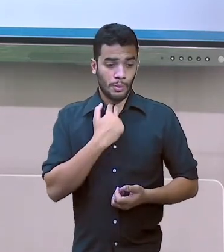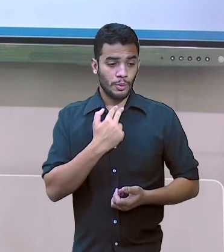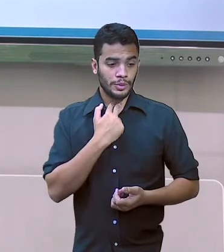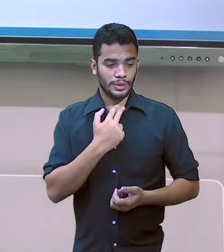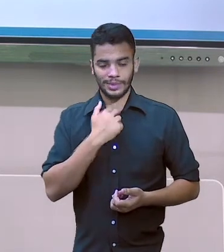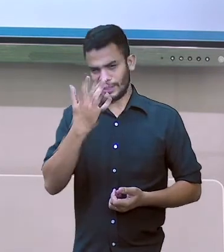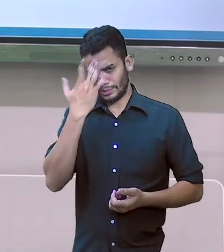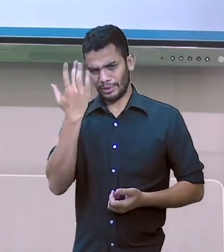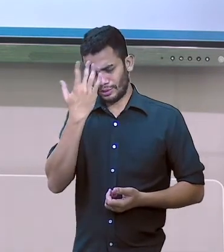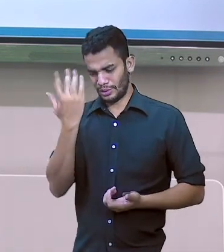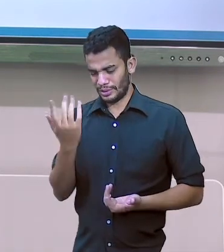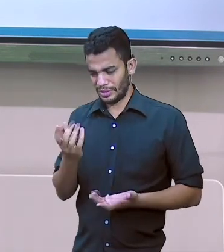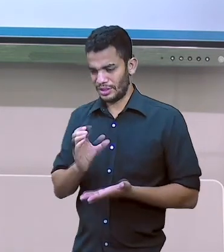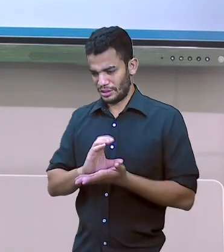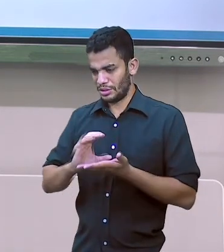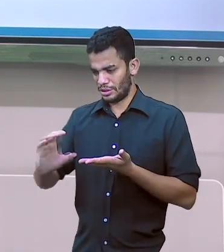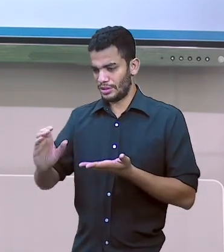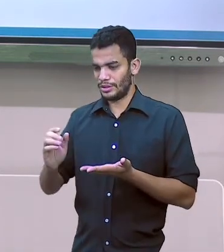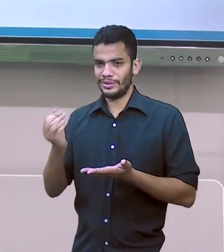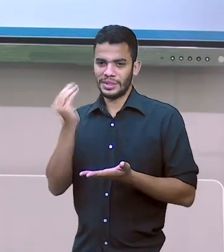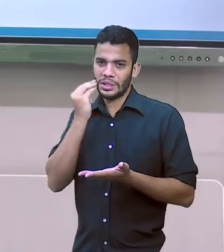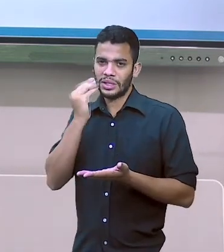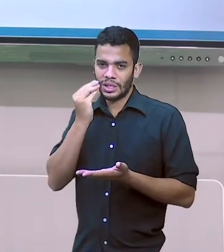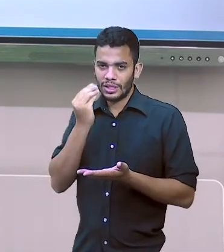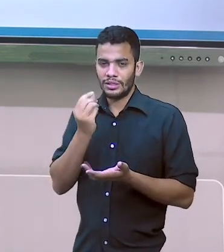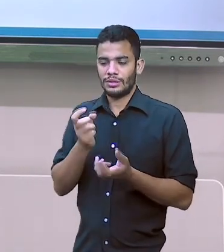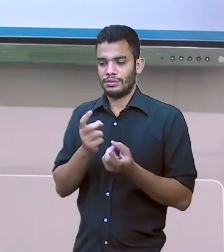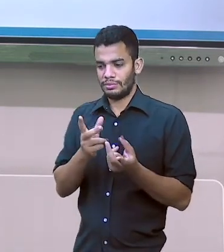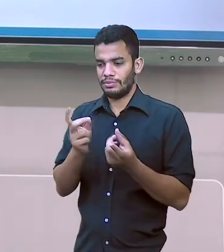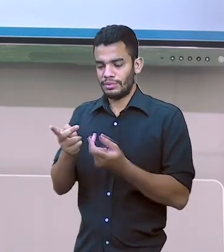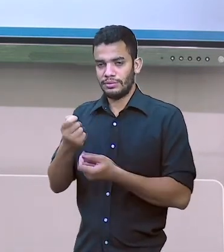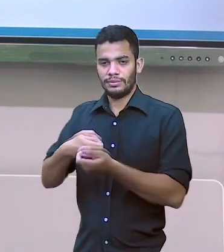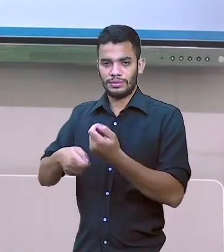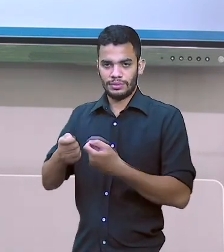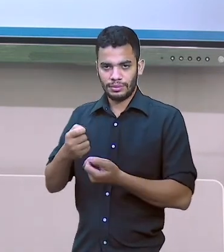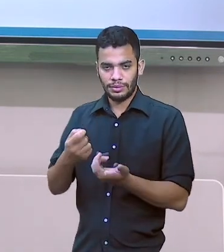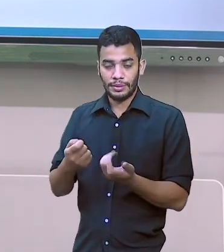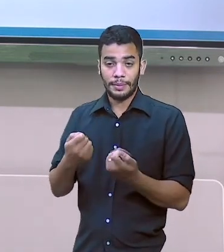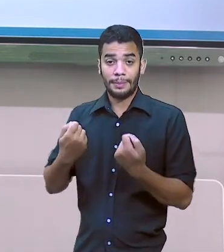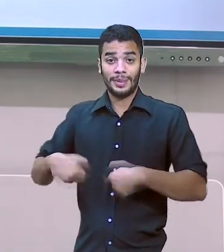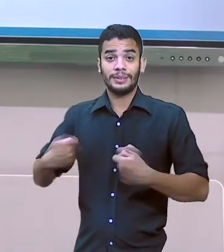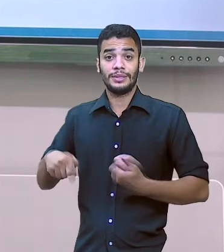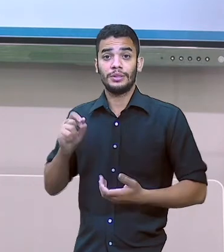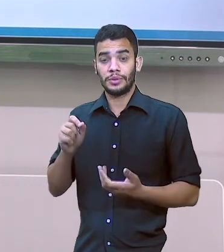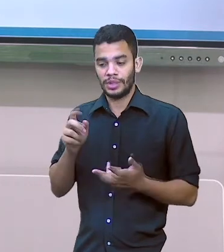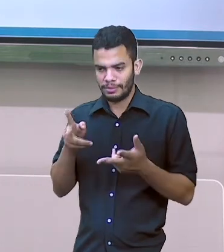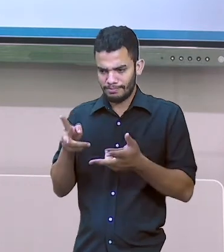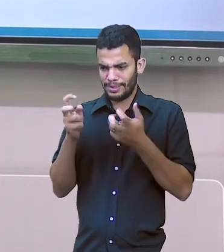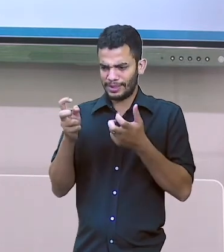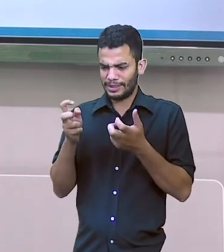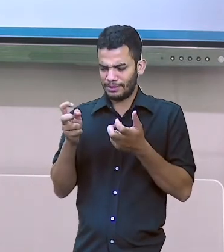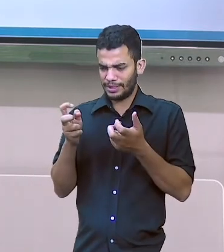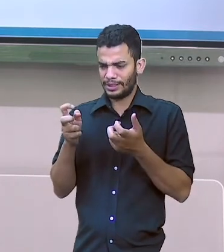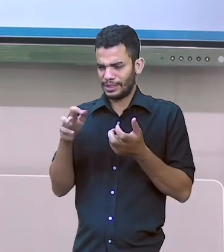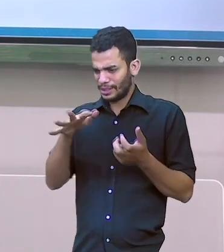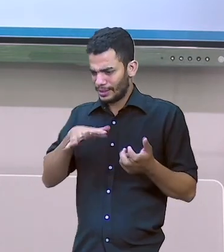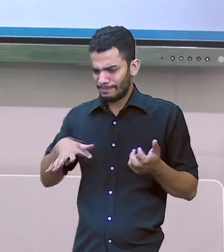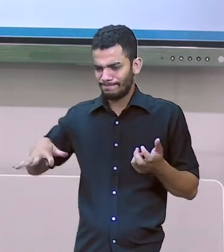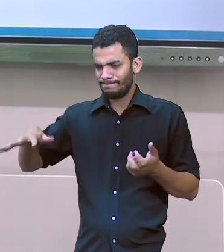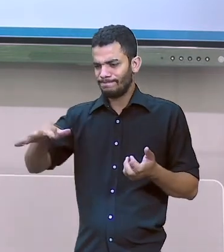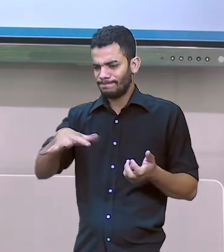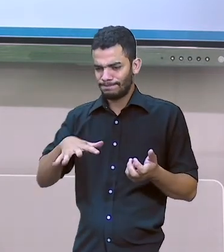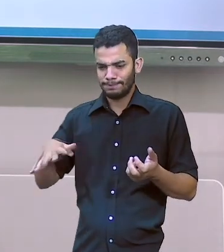estar sempre buscando coisas novas e buscando ver o que o mercado está pedindo para